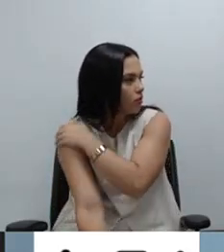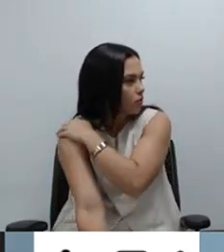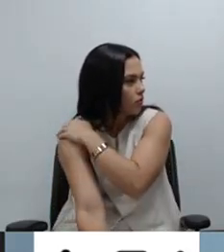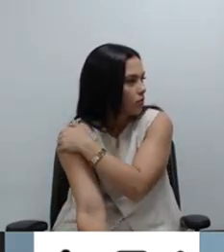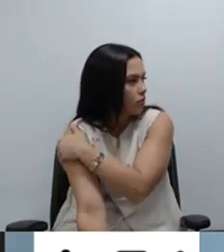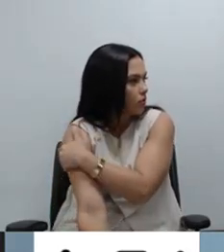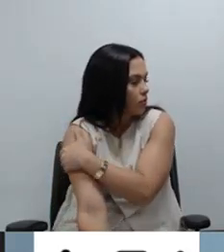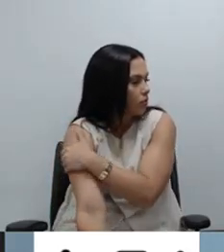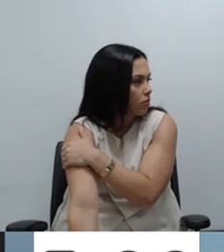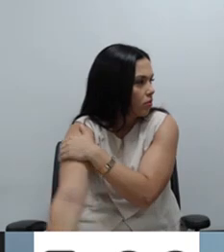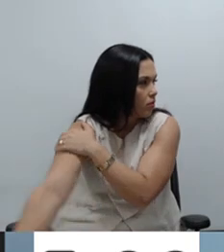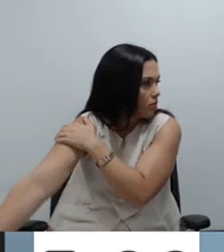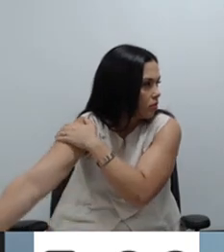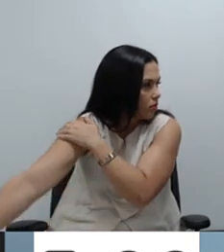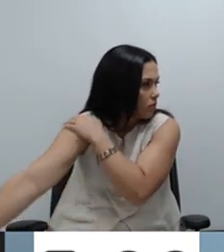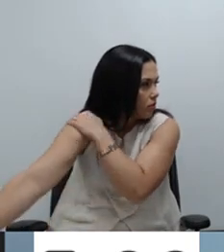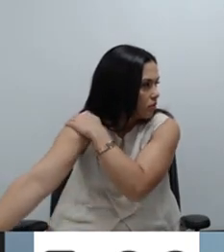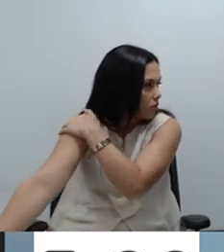Vossa